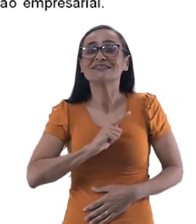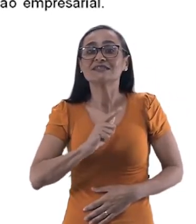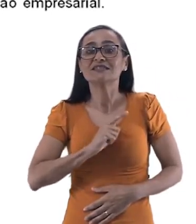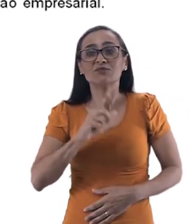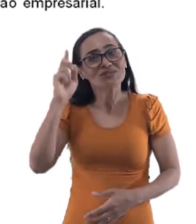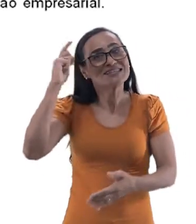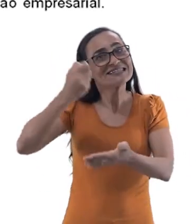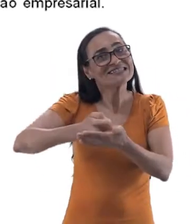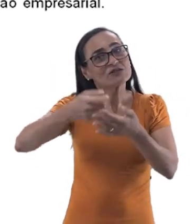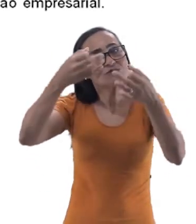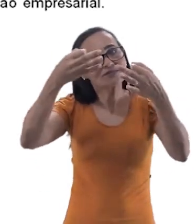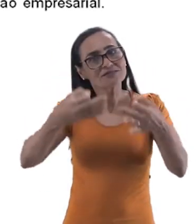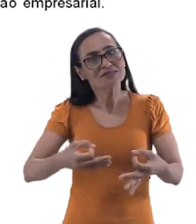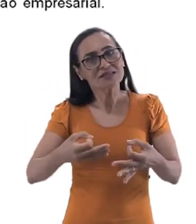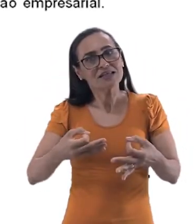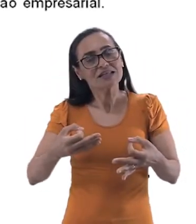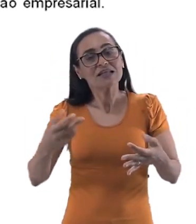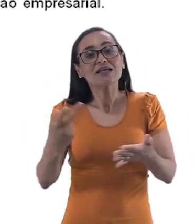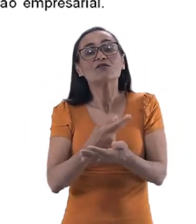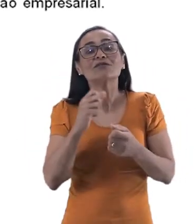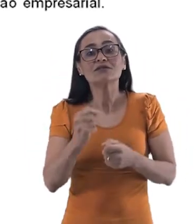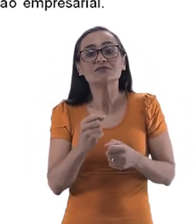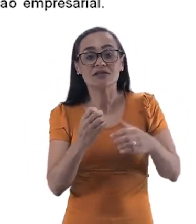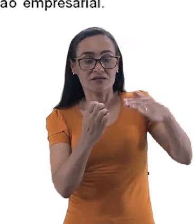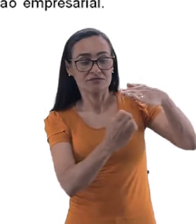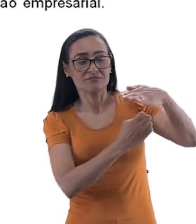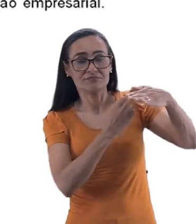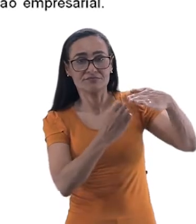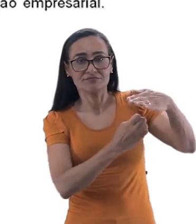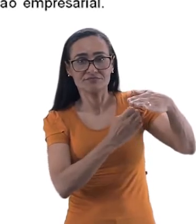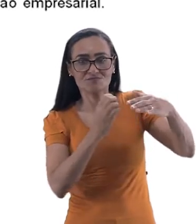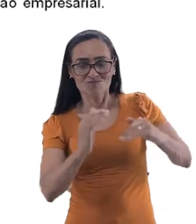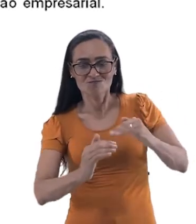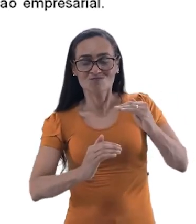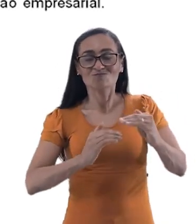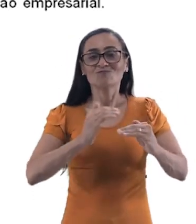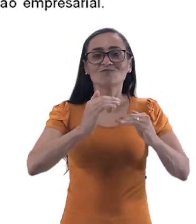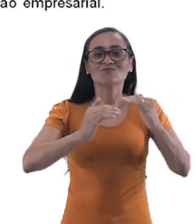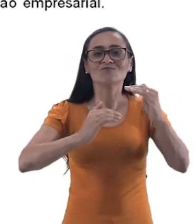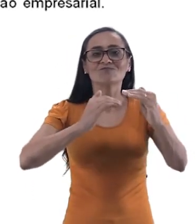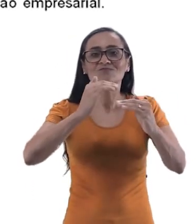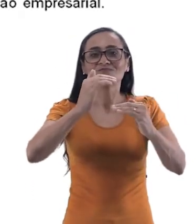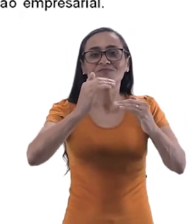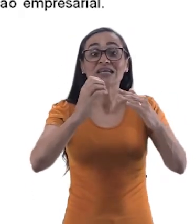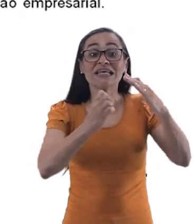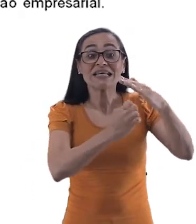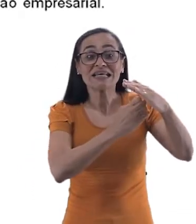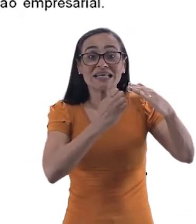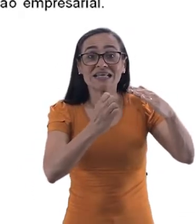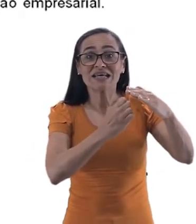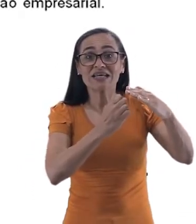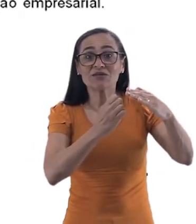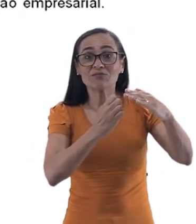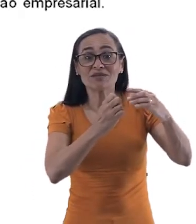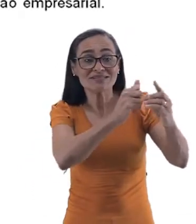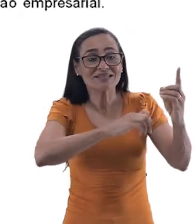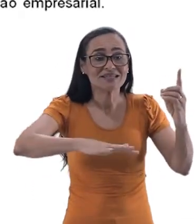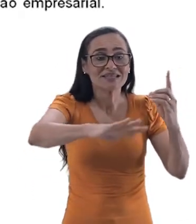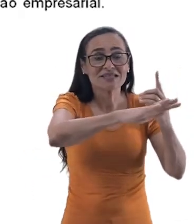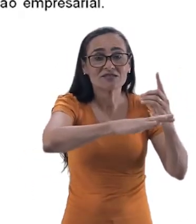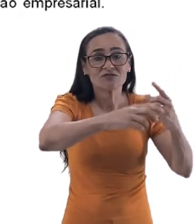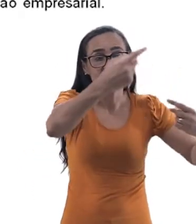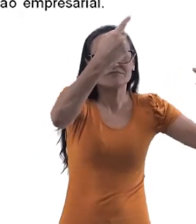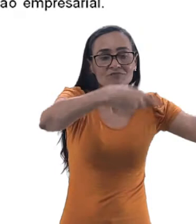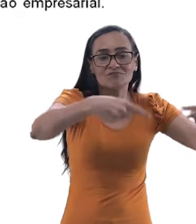informação para a tomada de decisão, que gere a capacidade de fazer com que a empresa seja competitiva